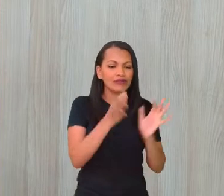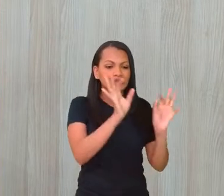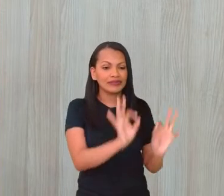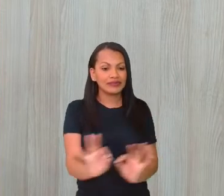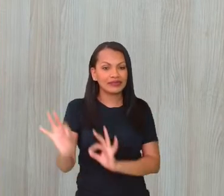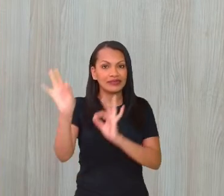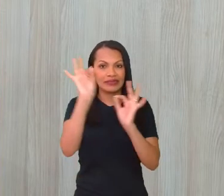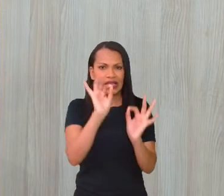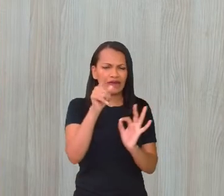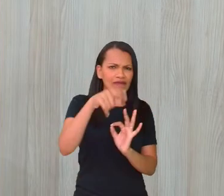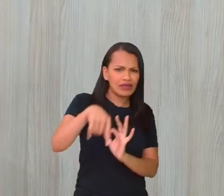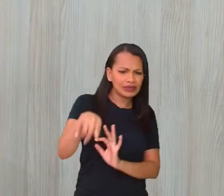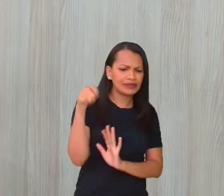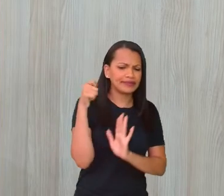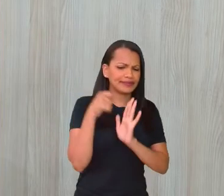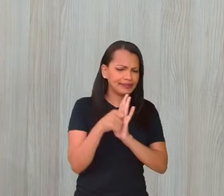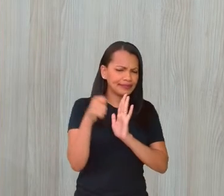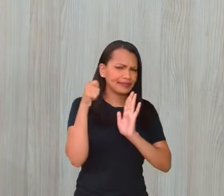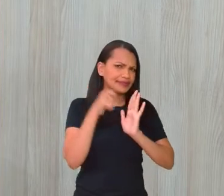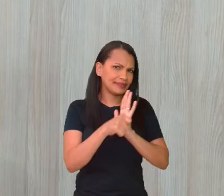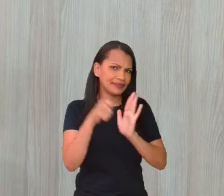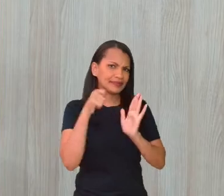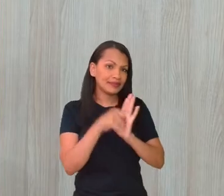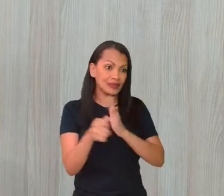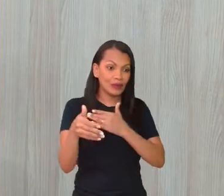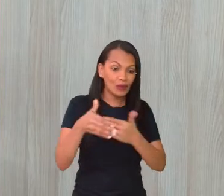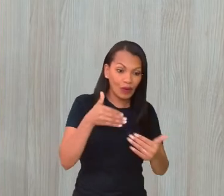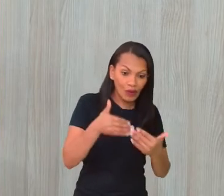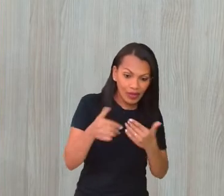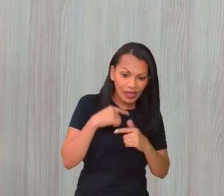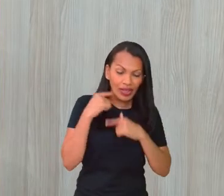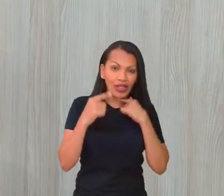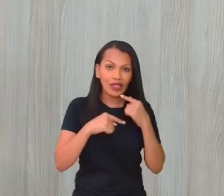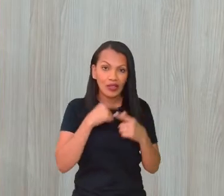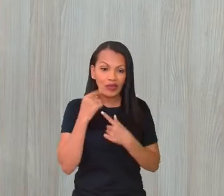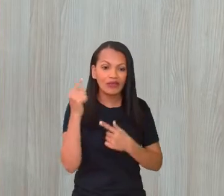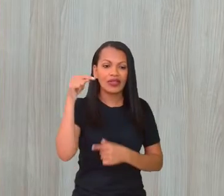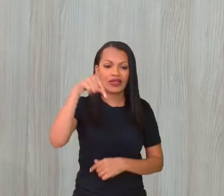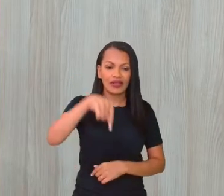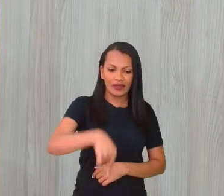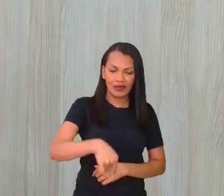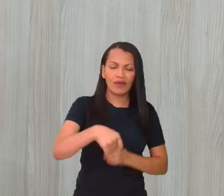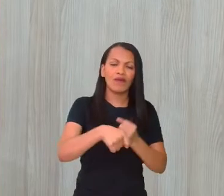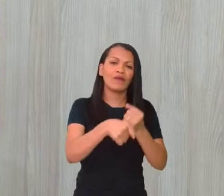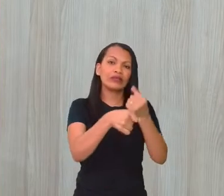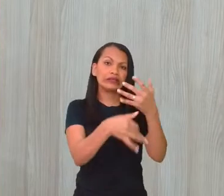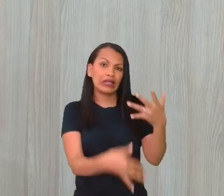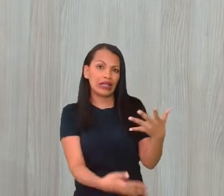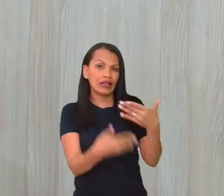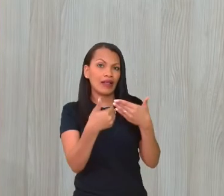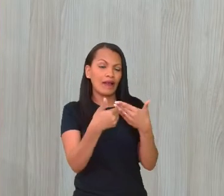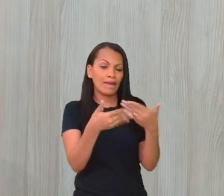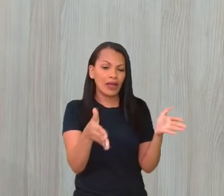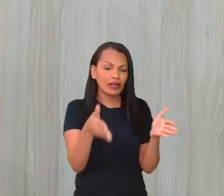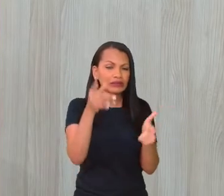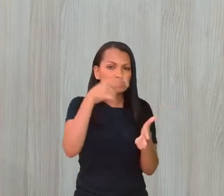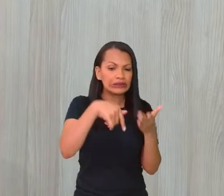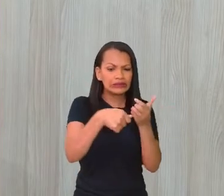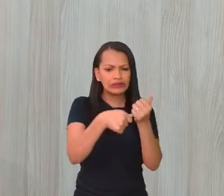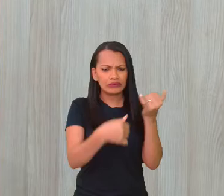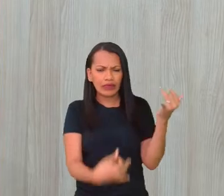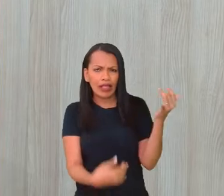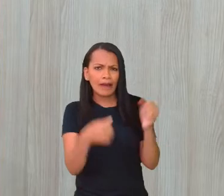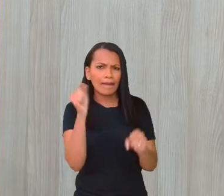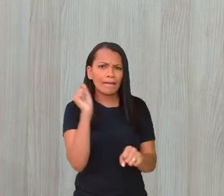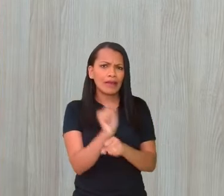você quiser anotando devagarzinho, vai anotando. Qualquer dúvida, estou aqui com o chat aberto. Você pode acessar no Educa Recife,